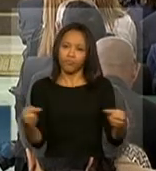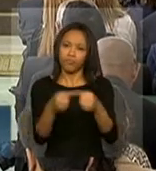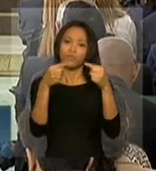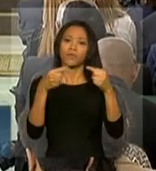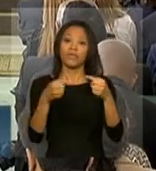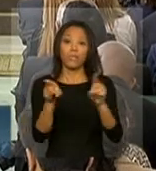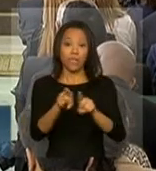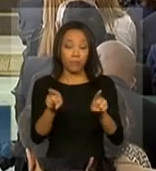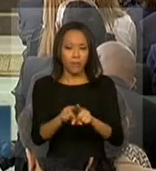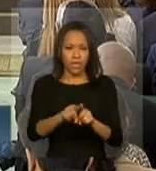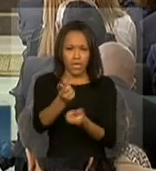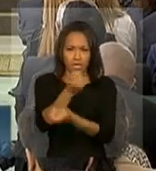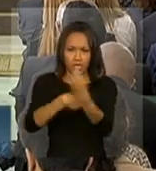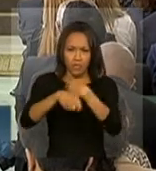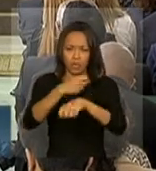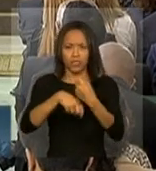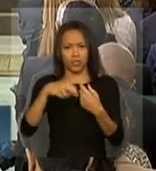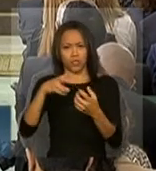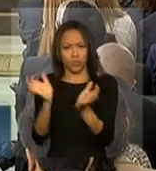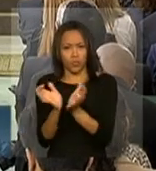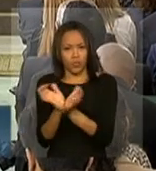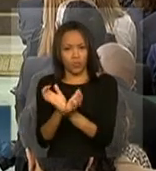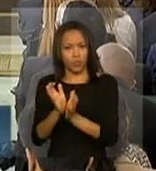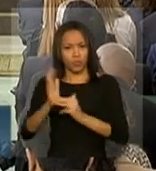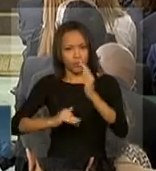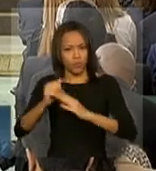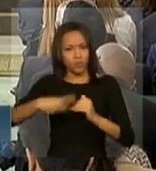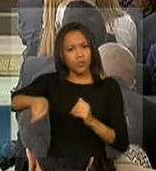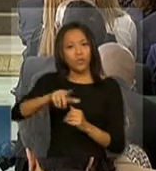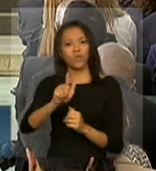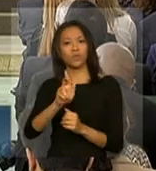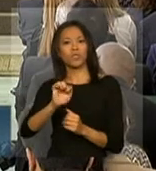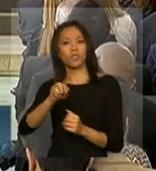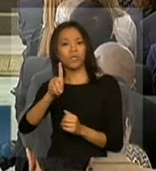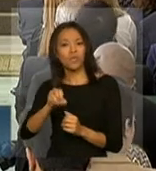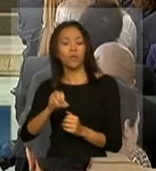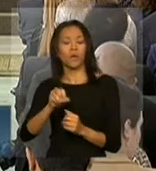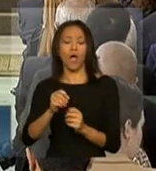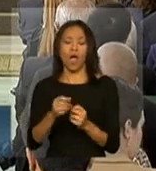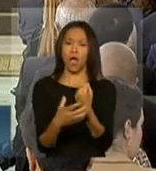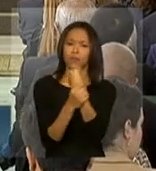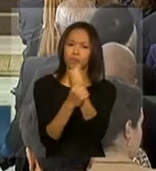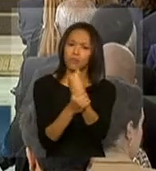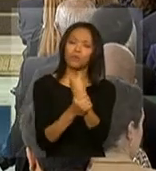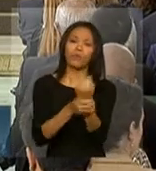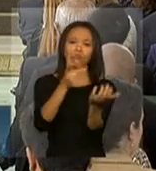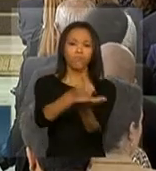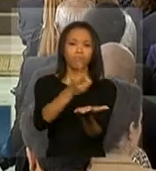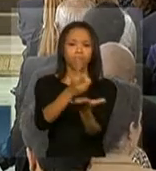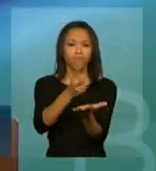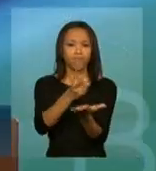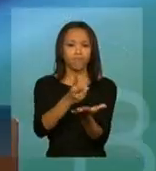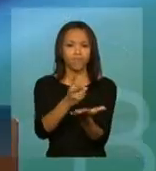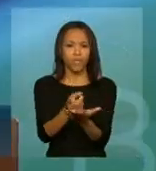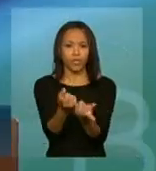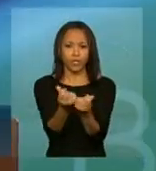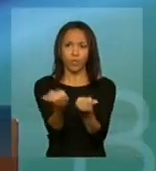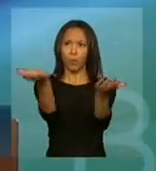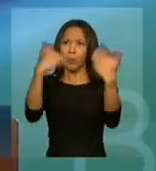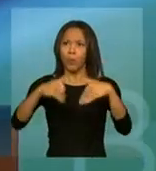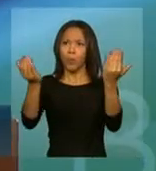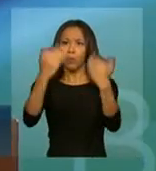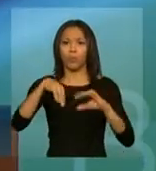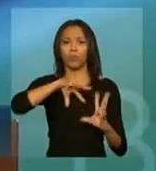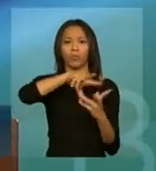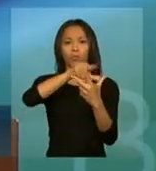política econômica da presidenta Dilma e da equipe do ministro Guido Mantega assegurou ao país volumosas reservas internacionais, nada menos